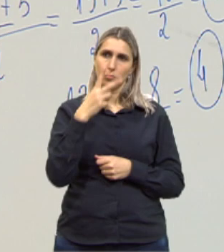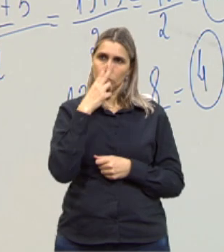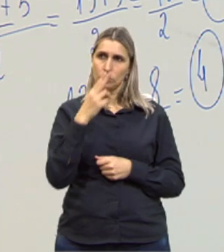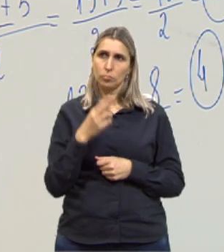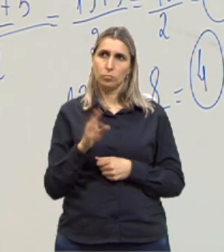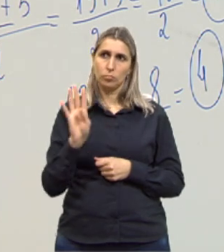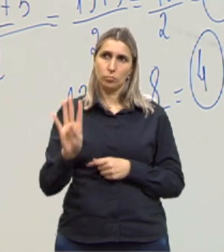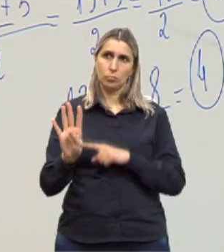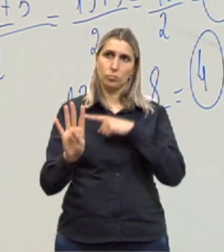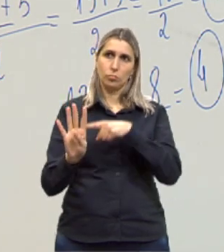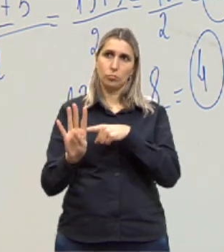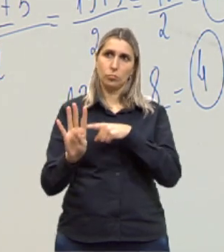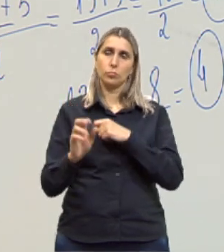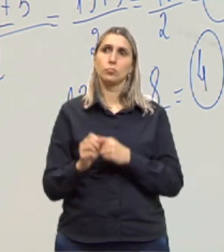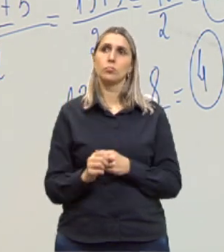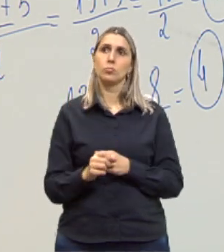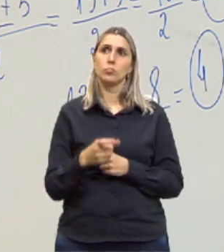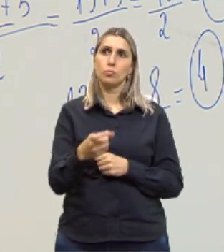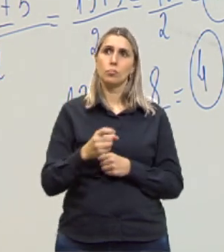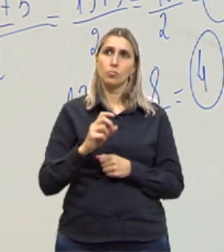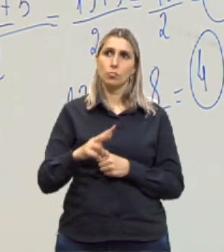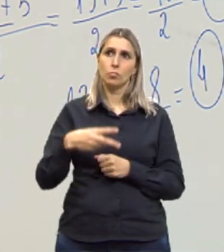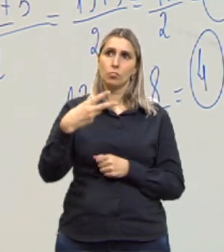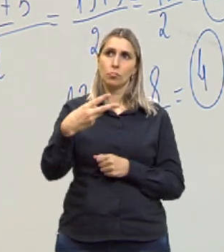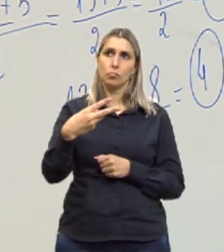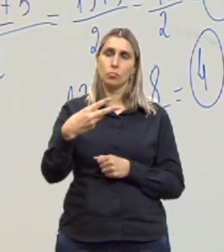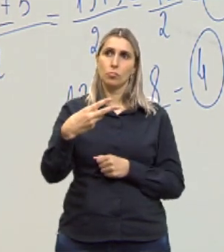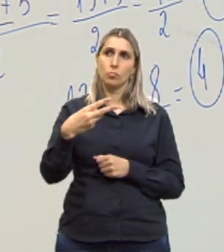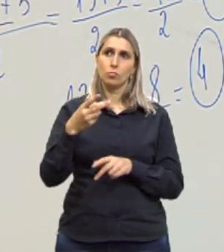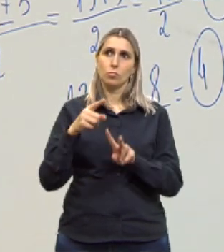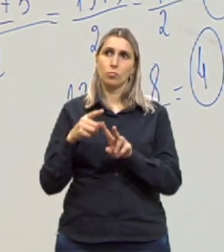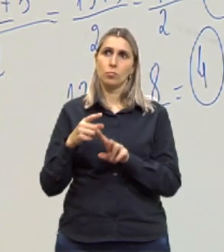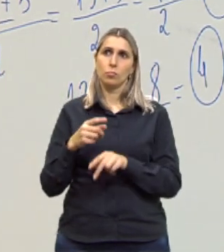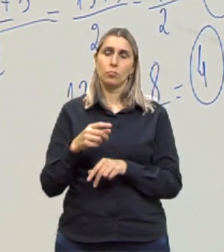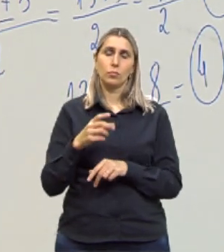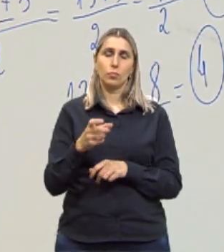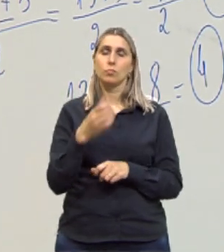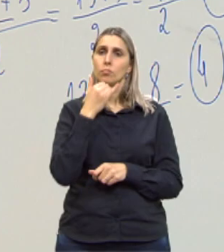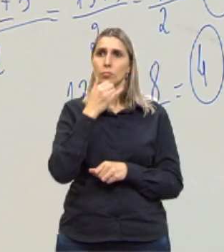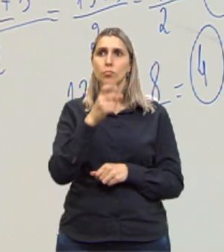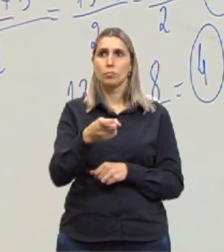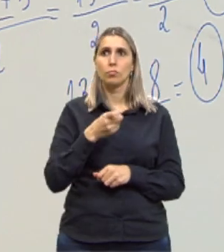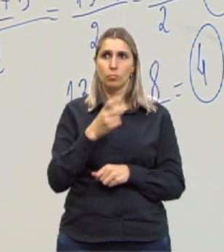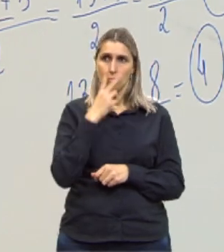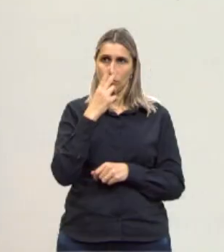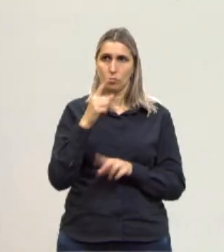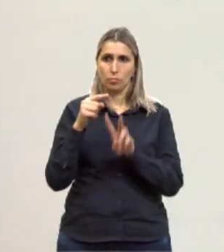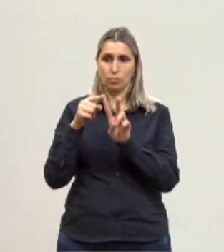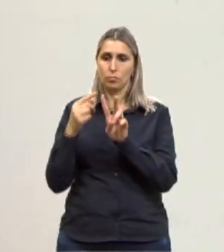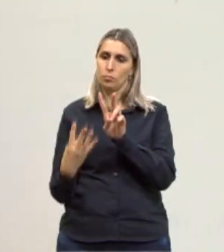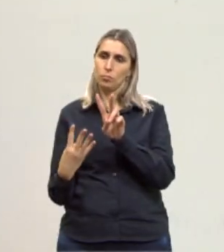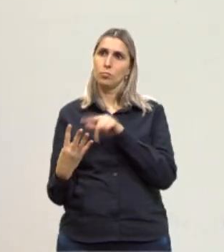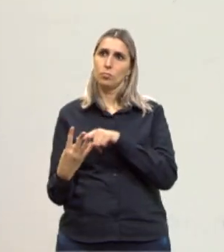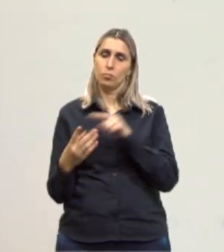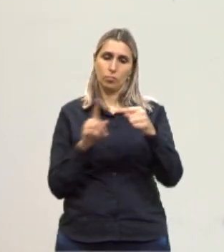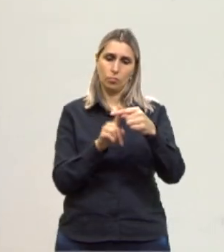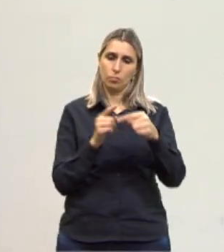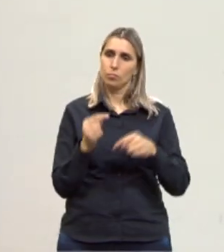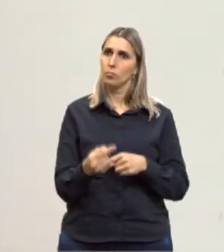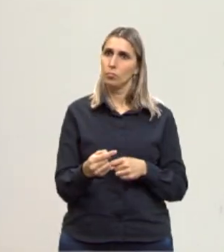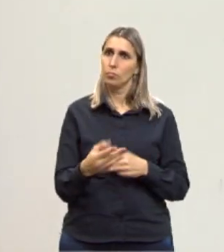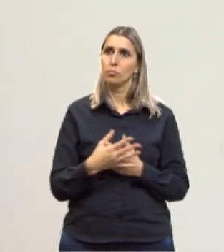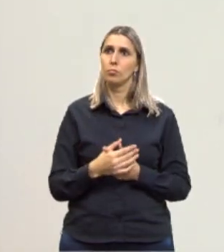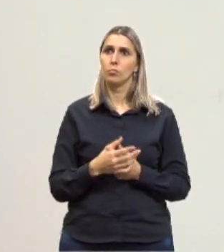igual a 4. X ao quadrado igual x igual a raiz de 4, mais ou